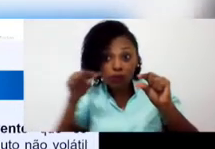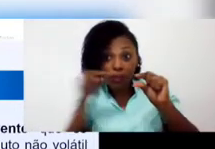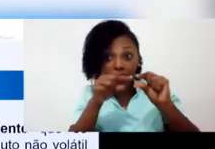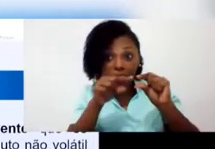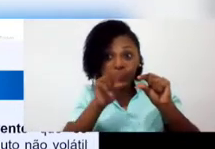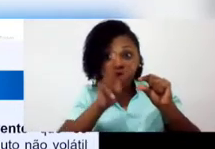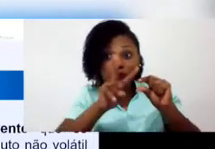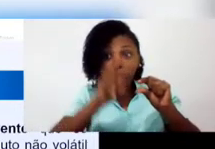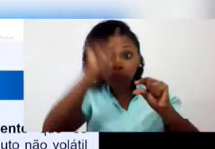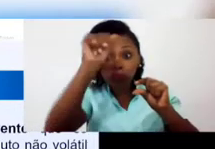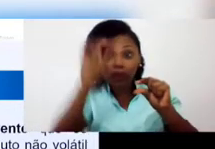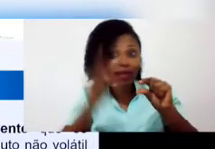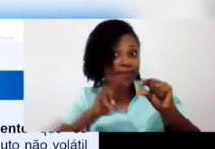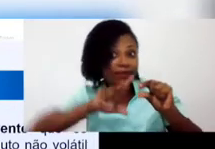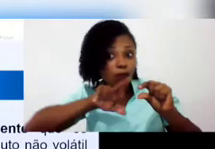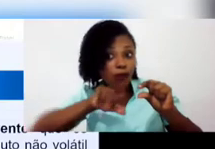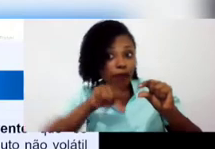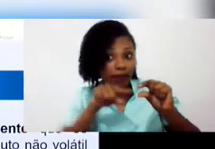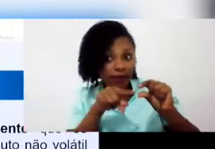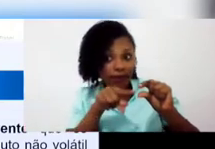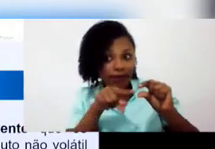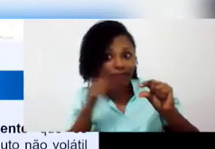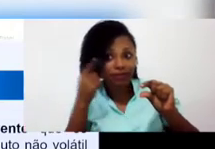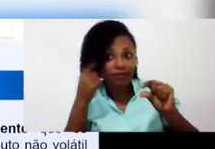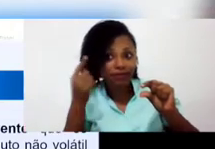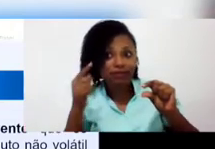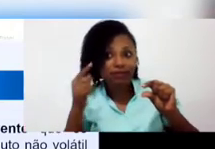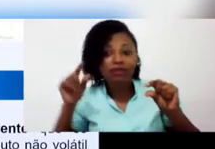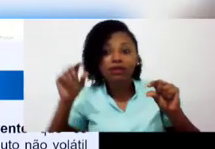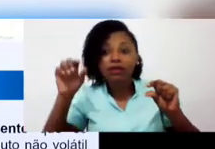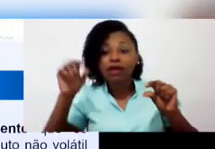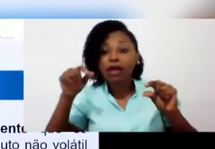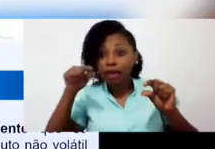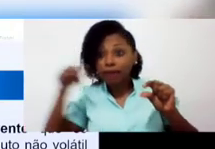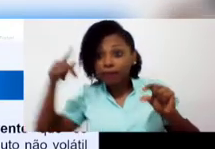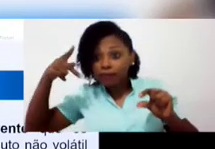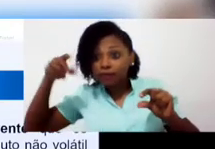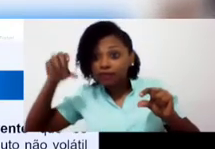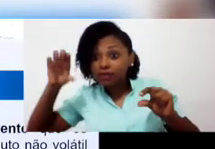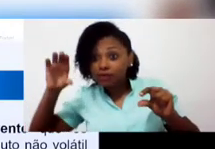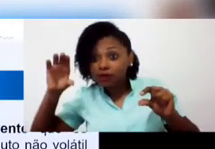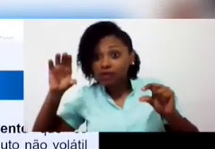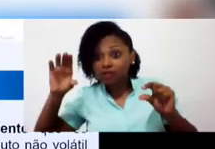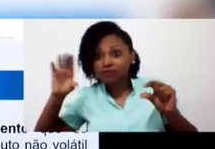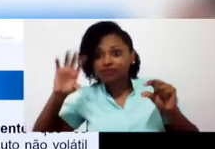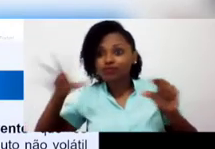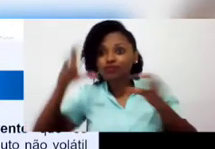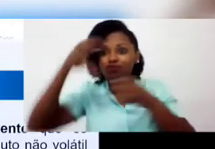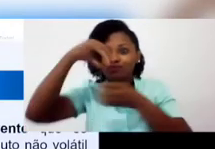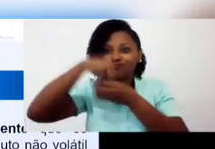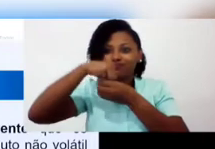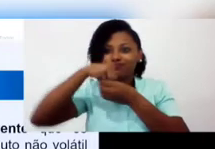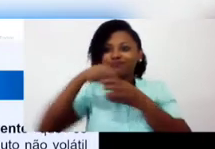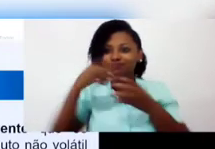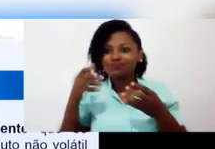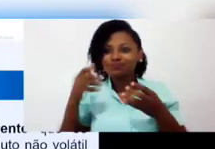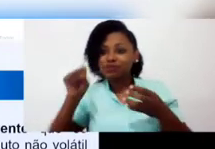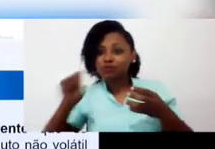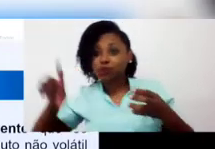soluto não volátil e que dependem apenas do número de partículas do soluto. As propriedades coligativas são aquelas